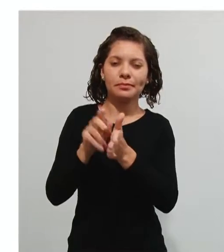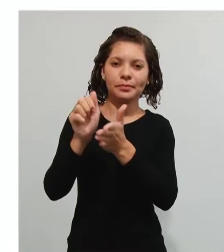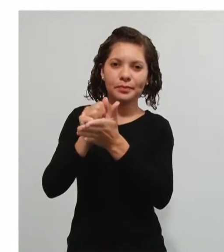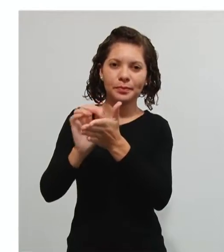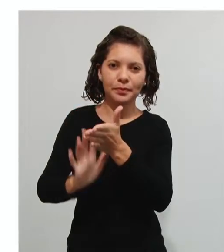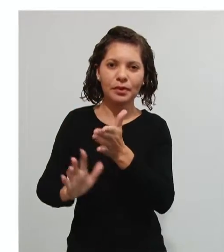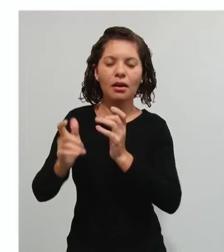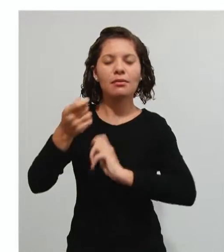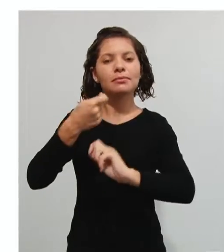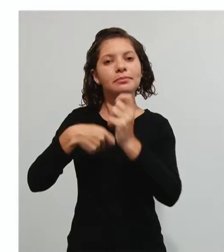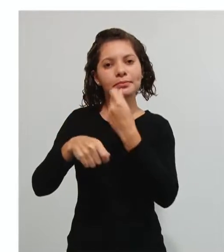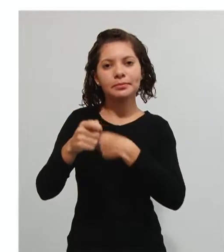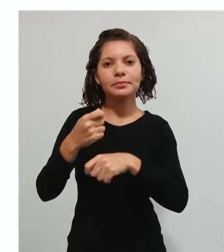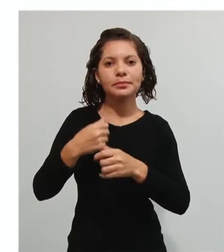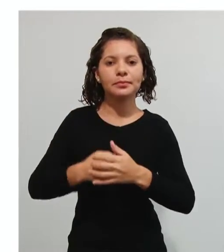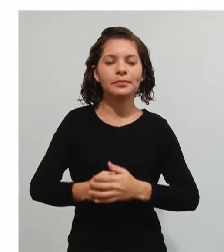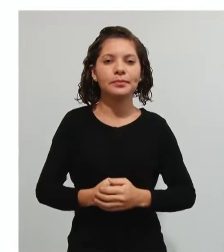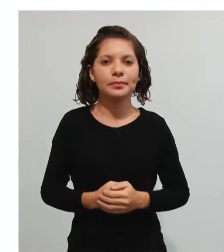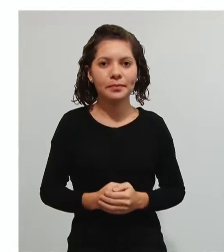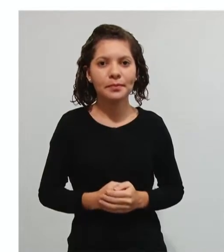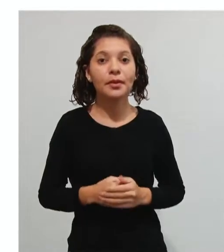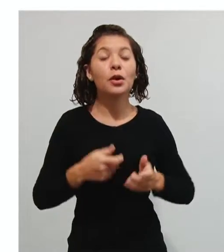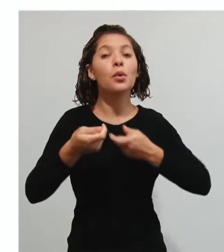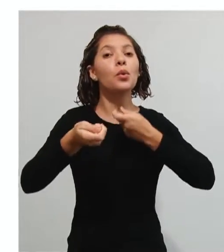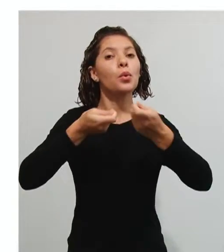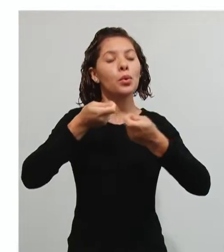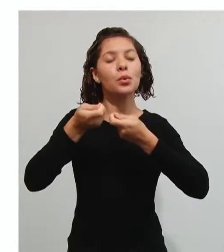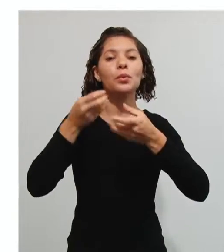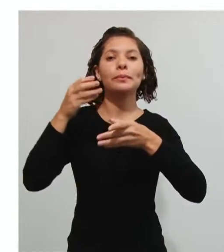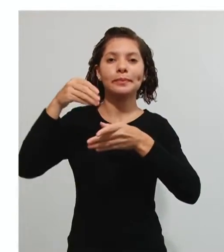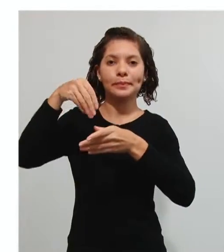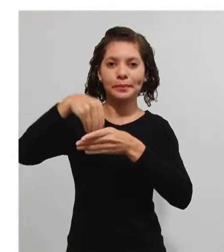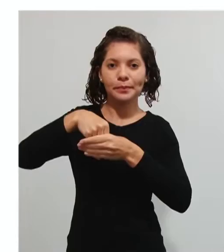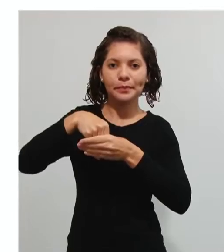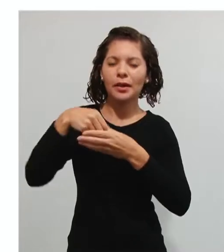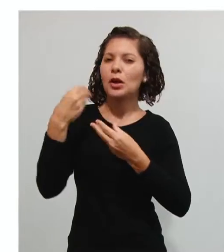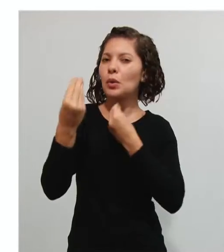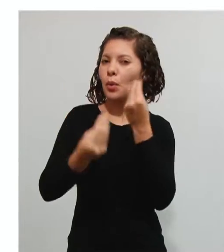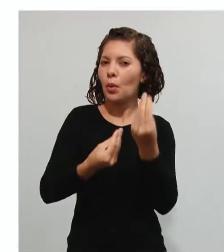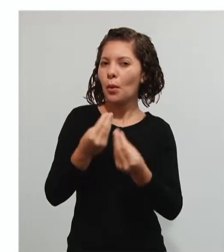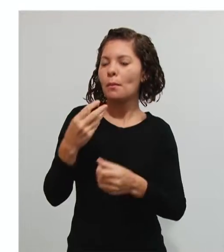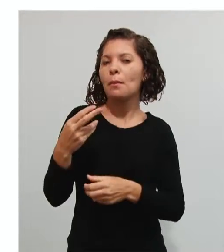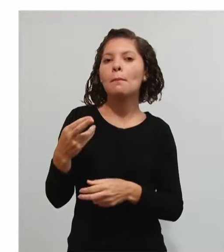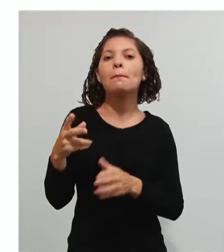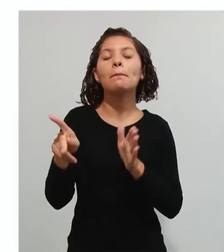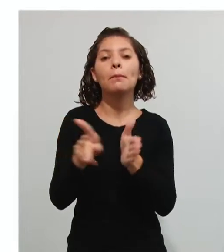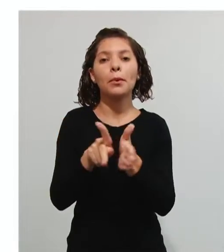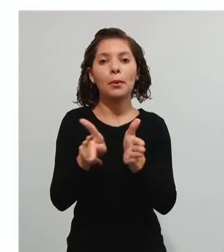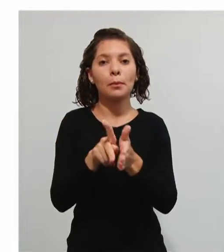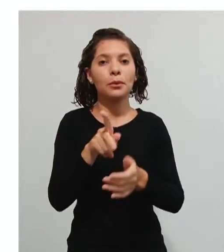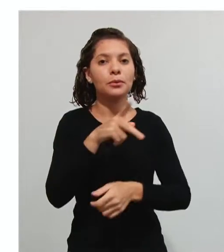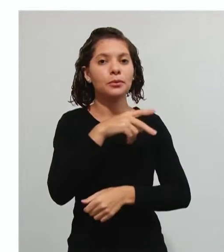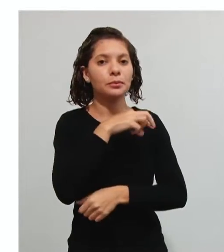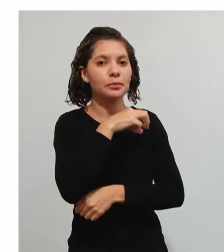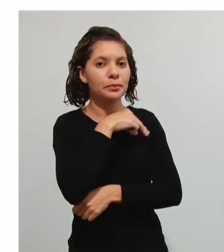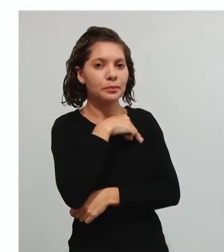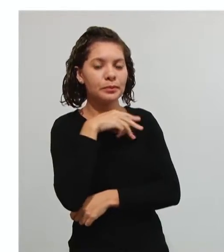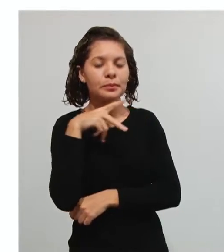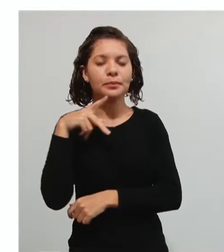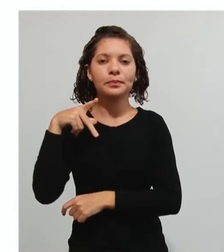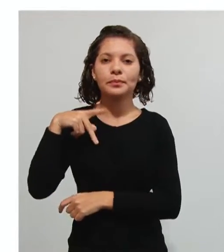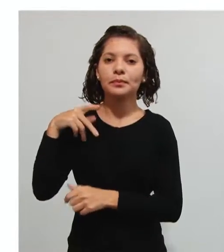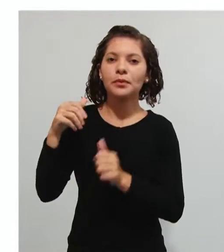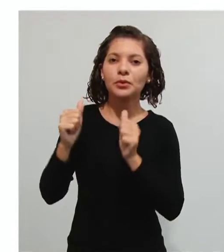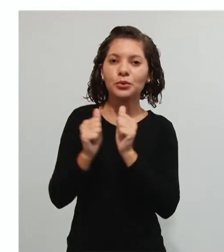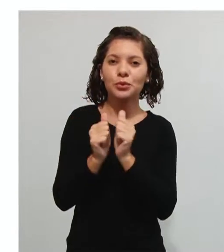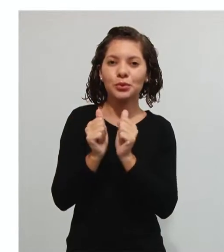atividade administrativa. O controle interno também está para o Ministério Público junto aos tribunais, que tem a função de